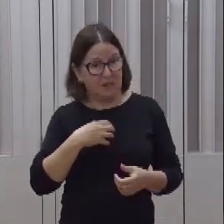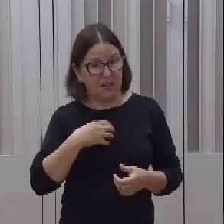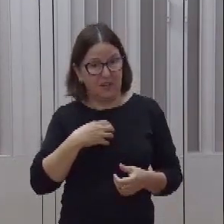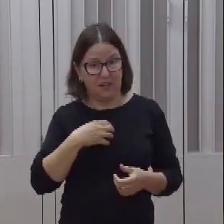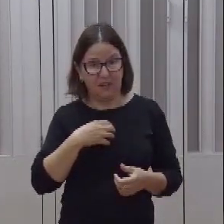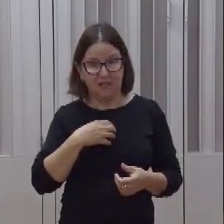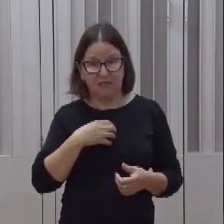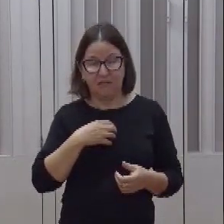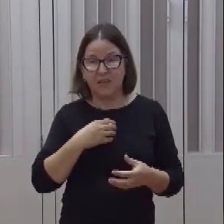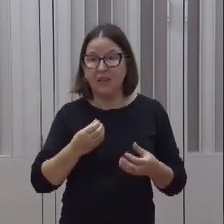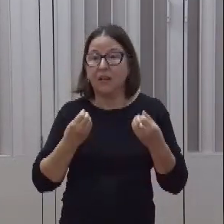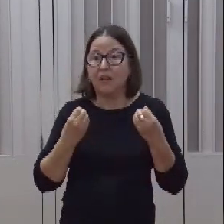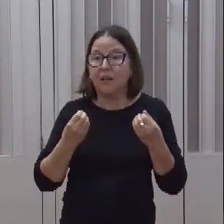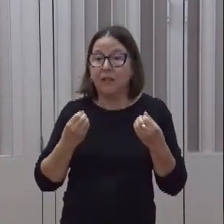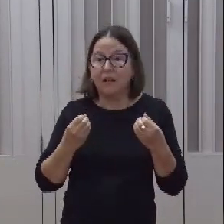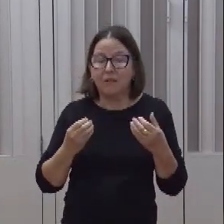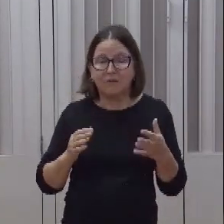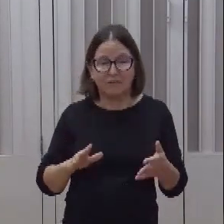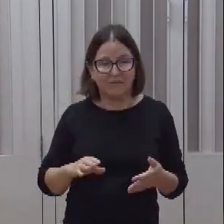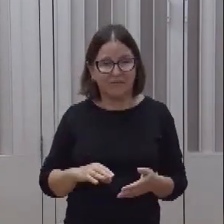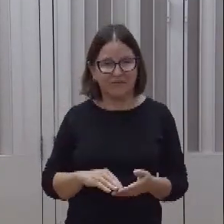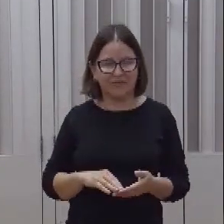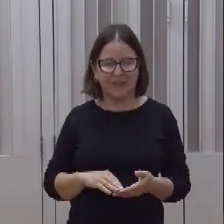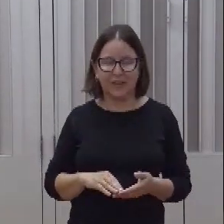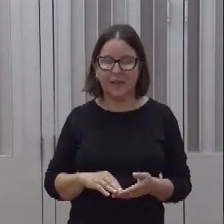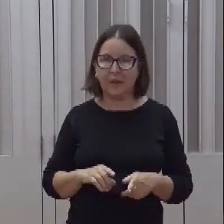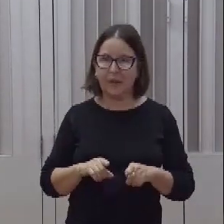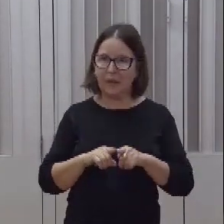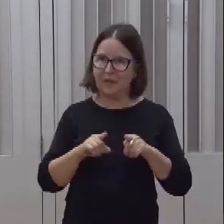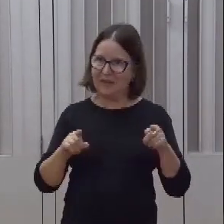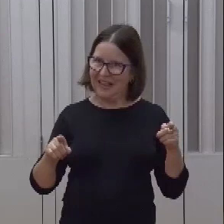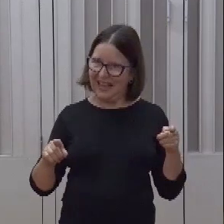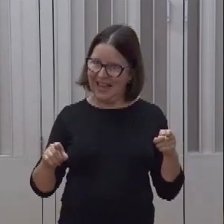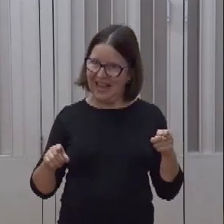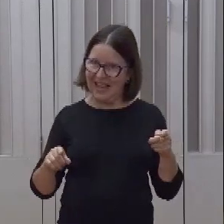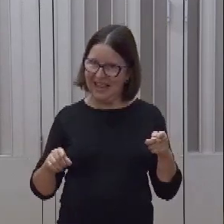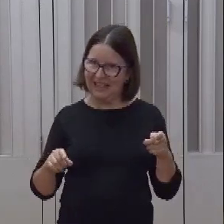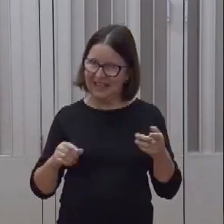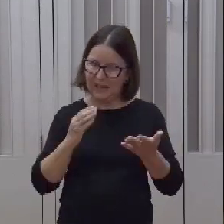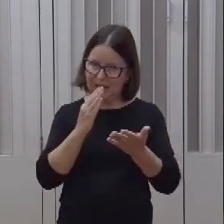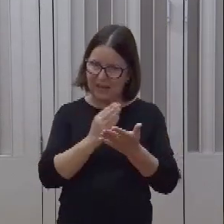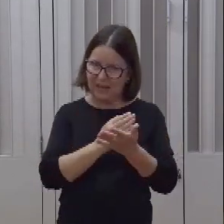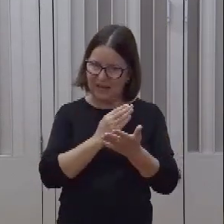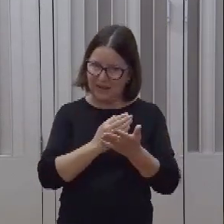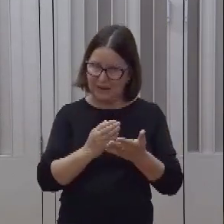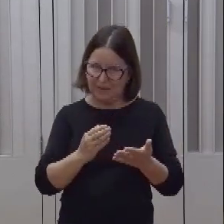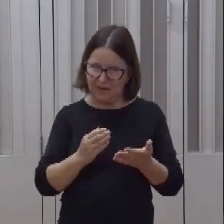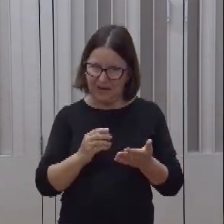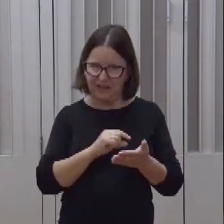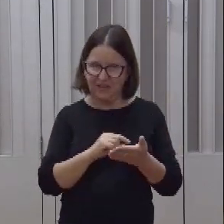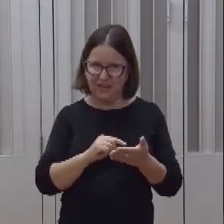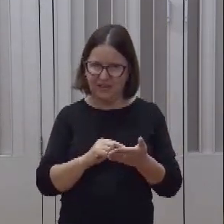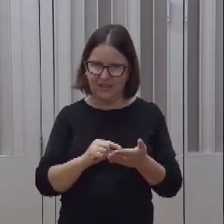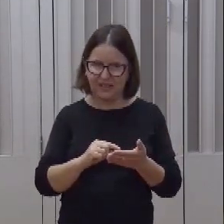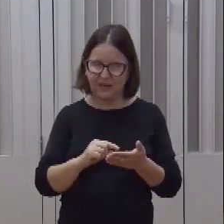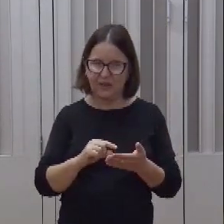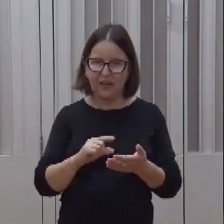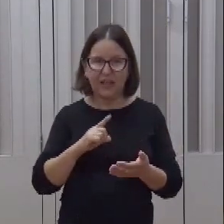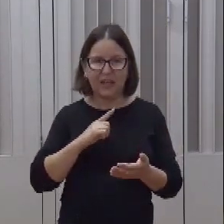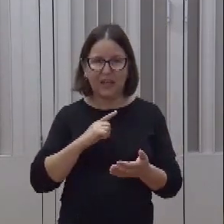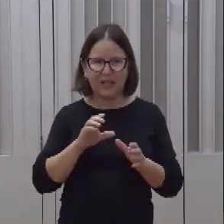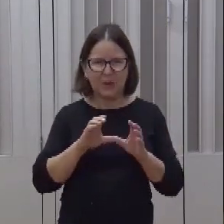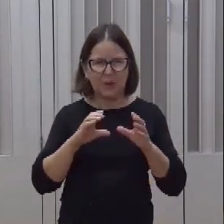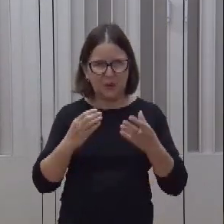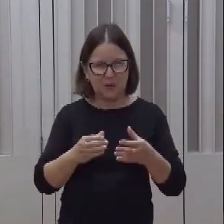Então, a primeira parte do versículo, os intérpretes entendem como perda da salvação, desse versículo.